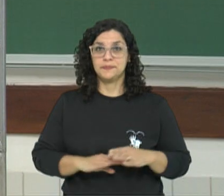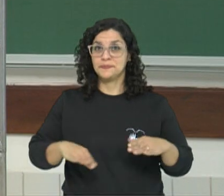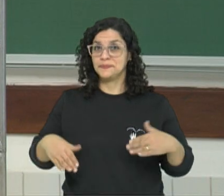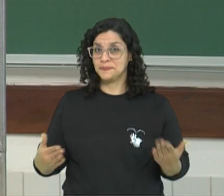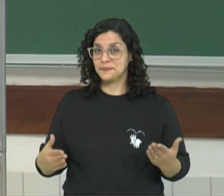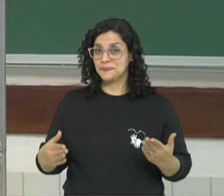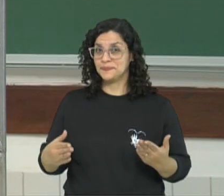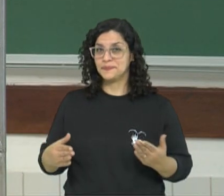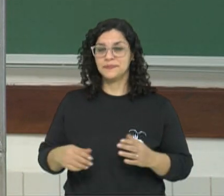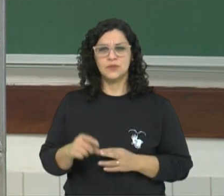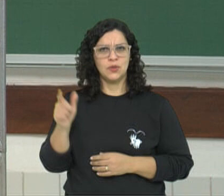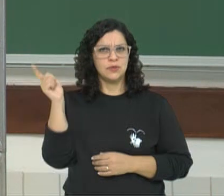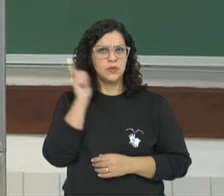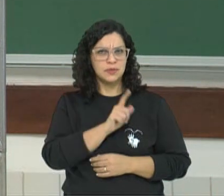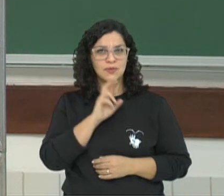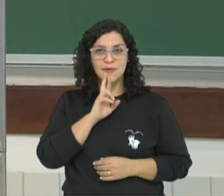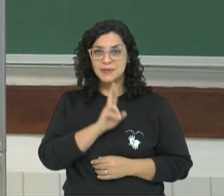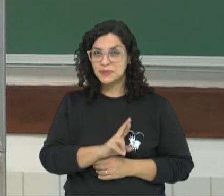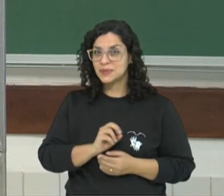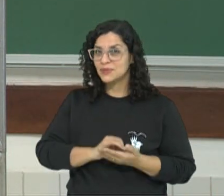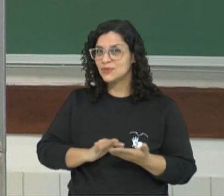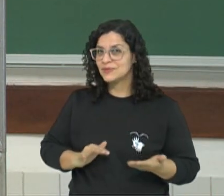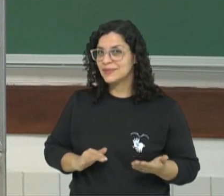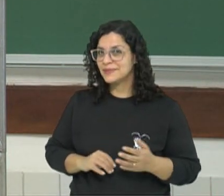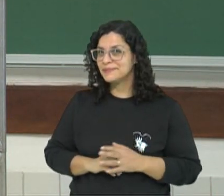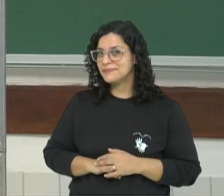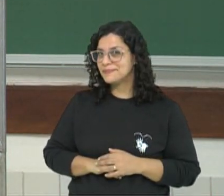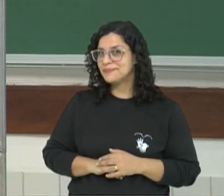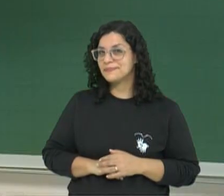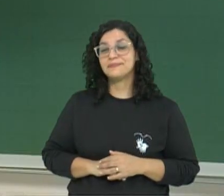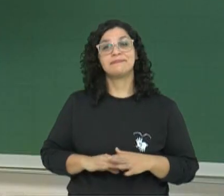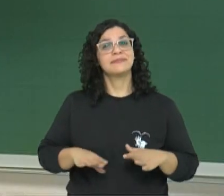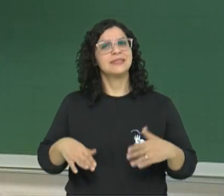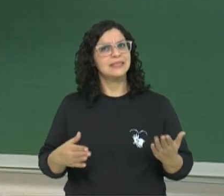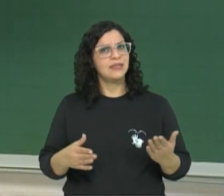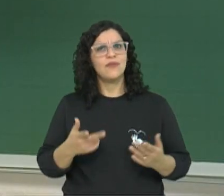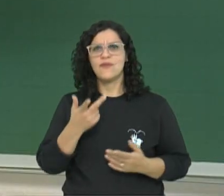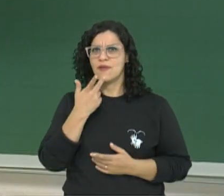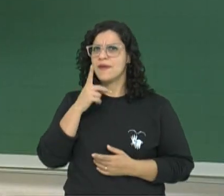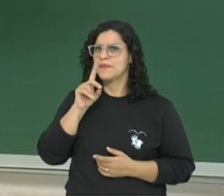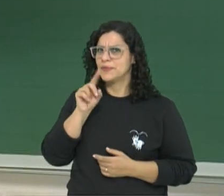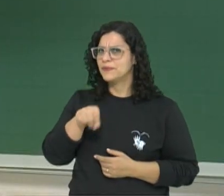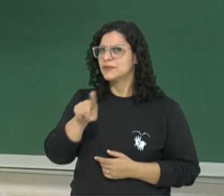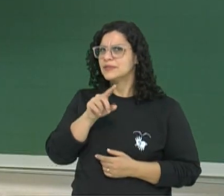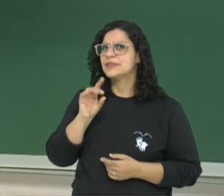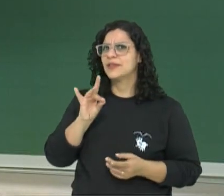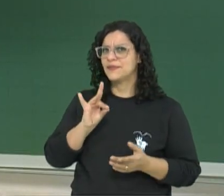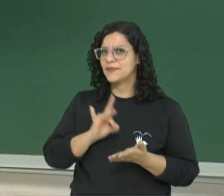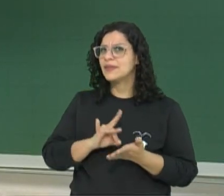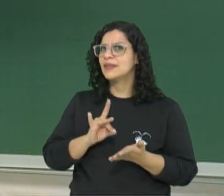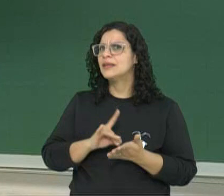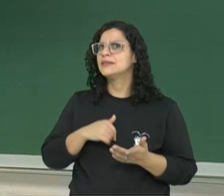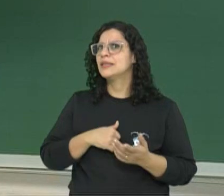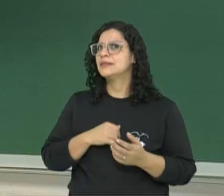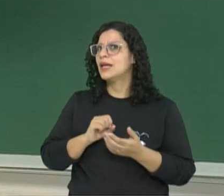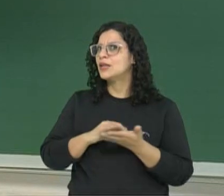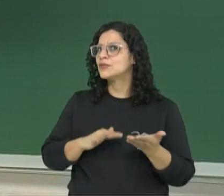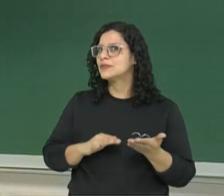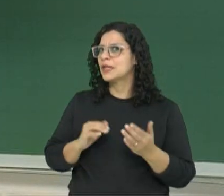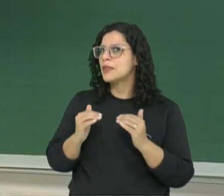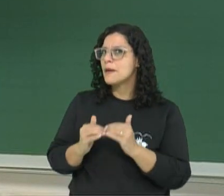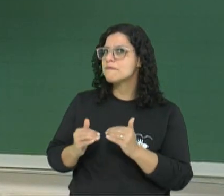E aí, meus queridos, conseguiram resolver o exercício? Cara, confesso para vocês que isso aqui é um exercício de um nível mais